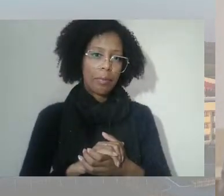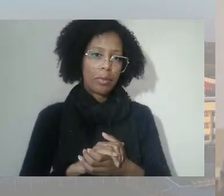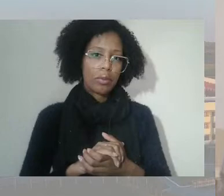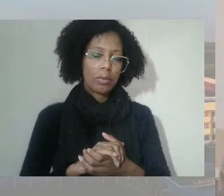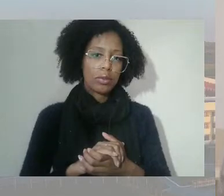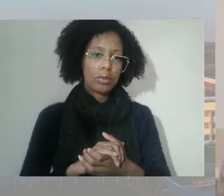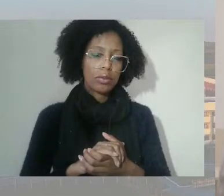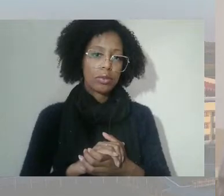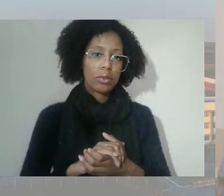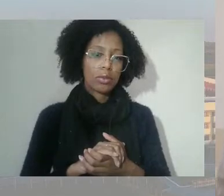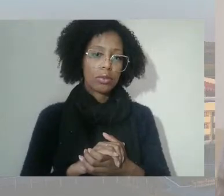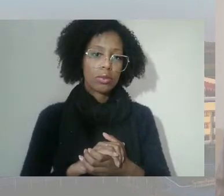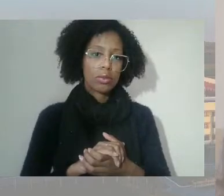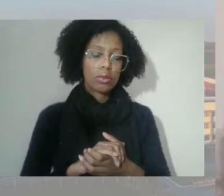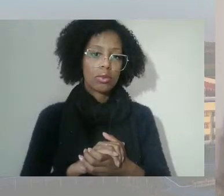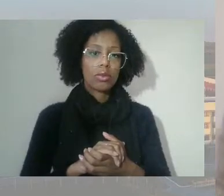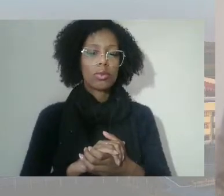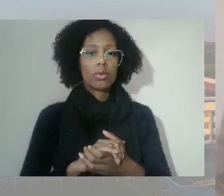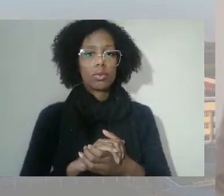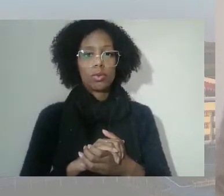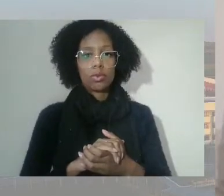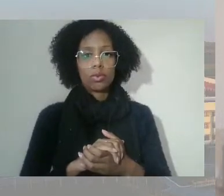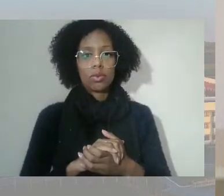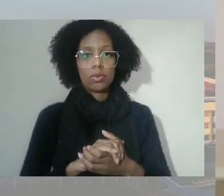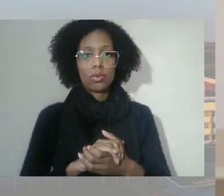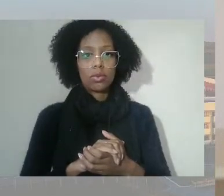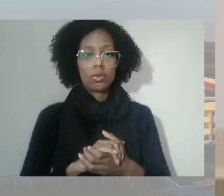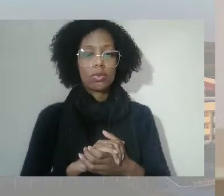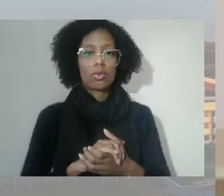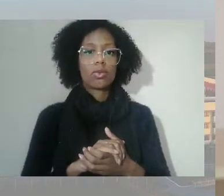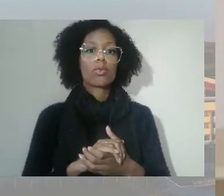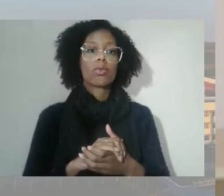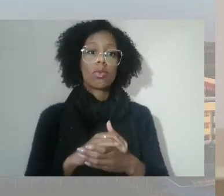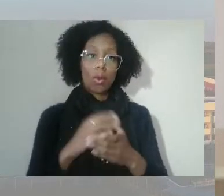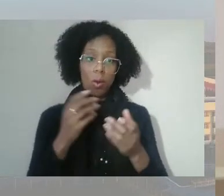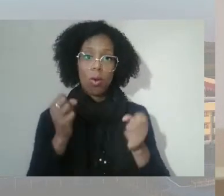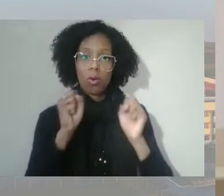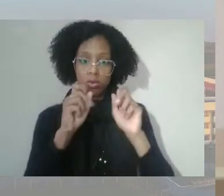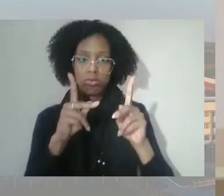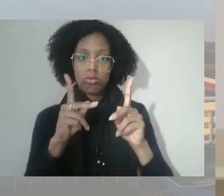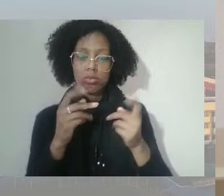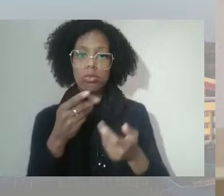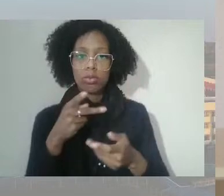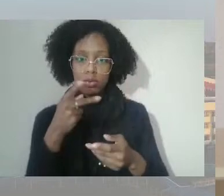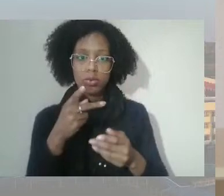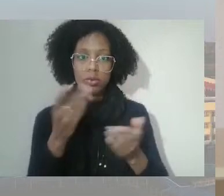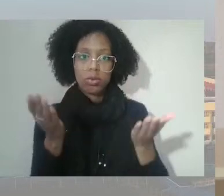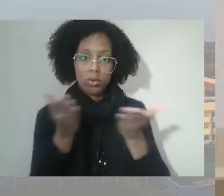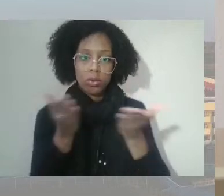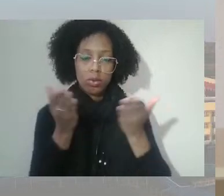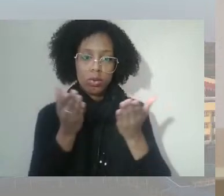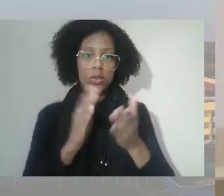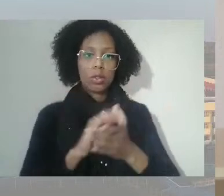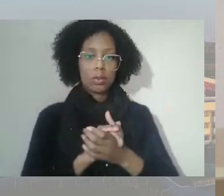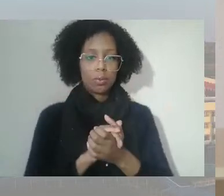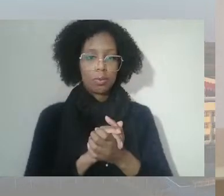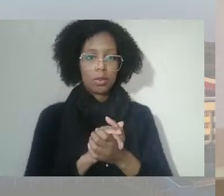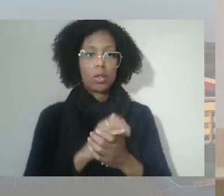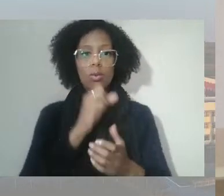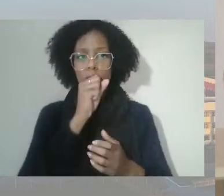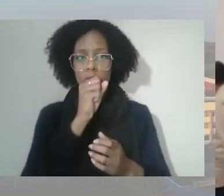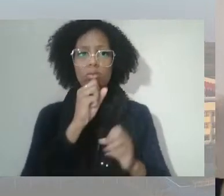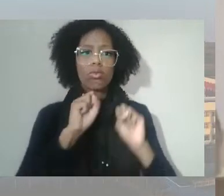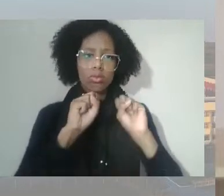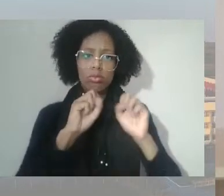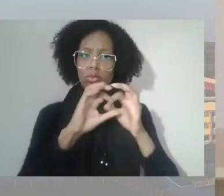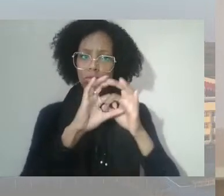Ah. É inclusão e exclusões de pauta. Ah, sim, sim, perfeito. Pode pegar ali, tem um microfone ali, pode usar a tribuna,